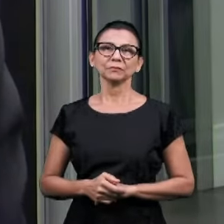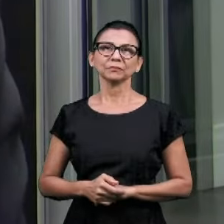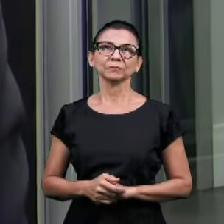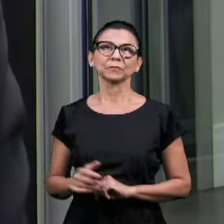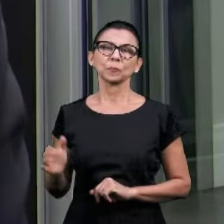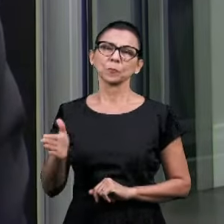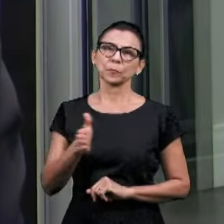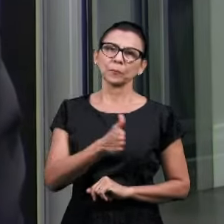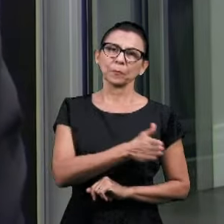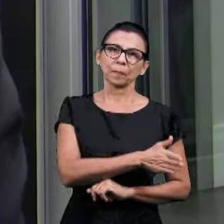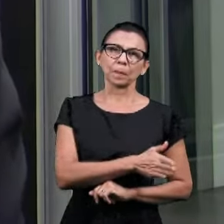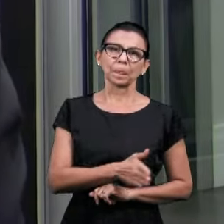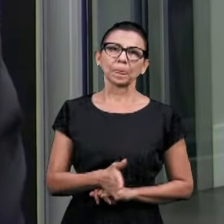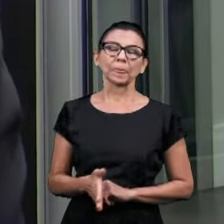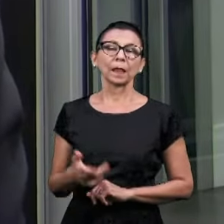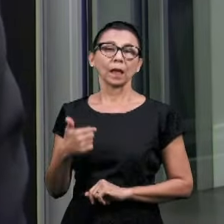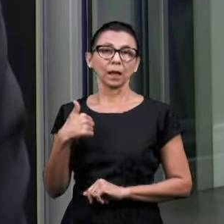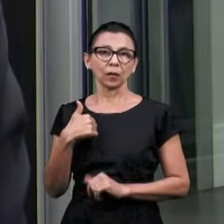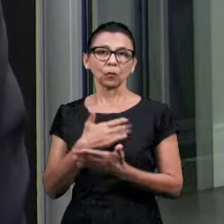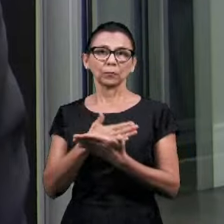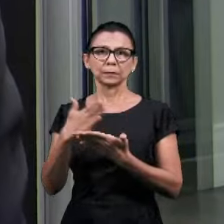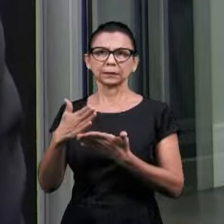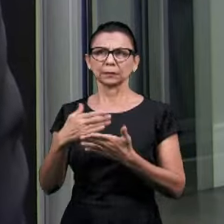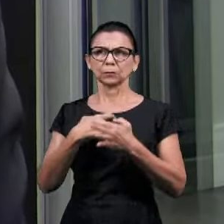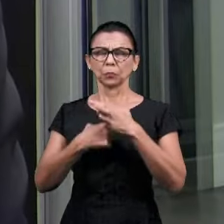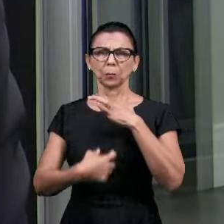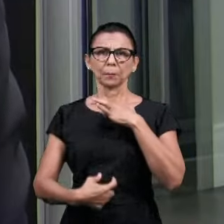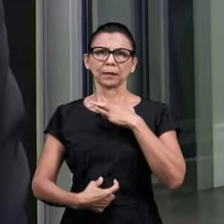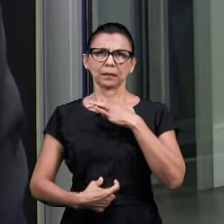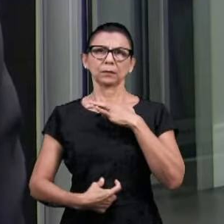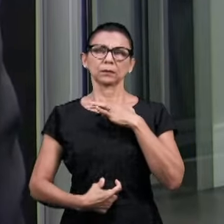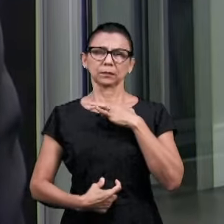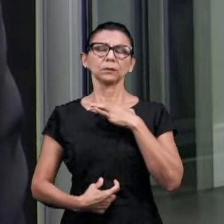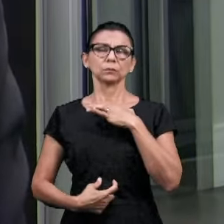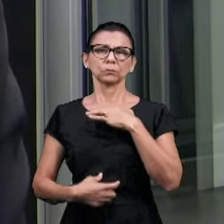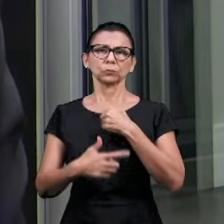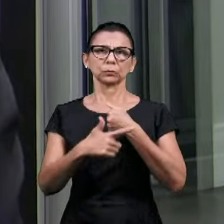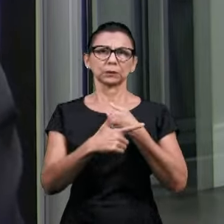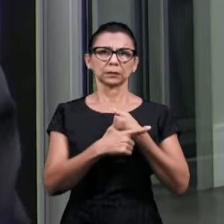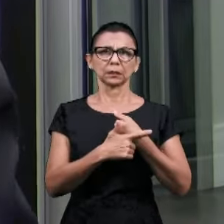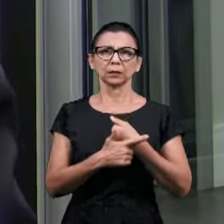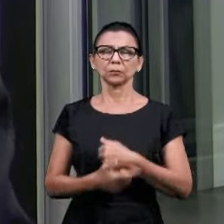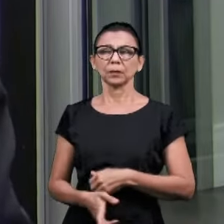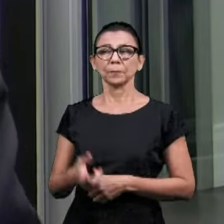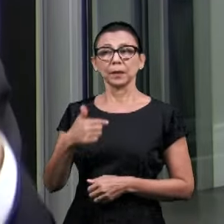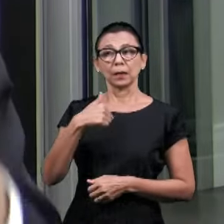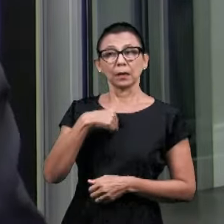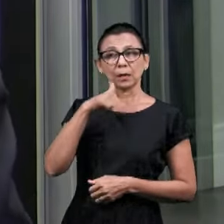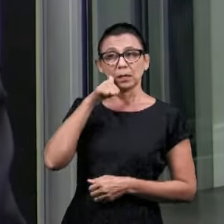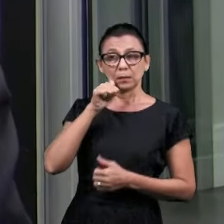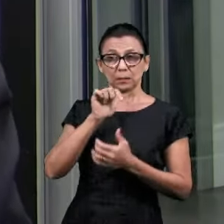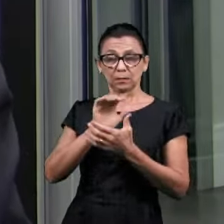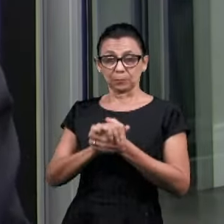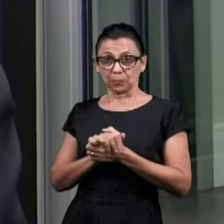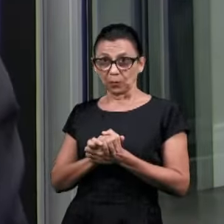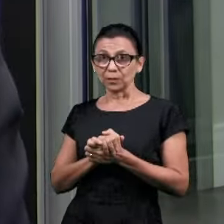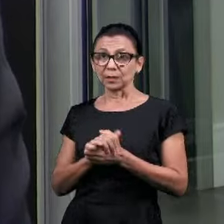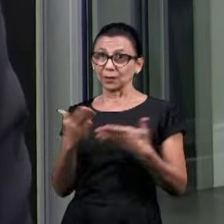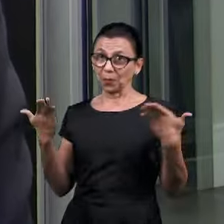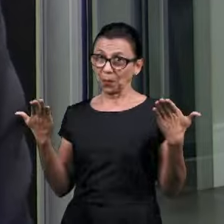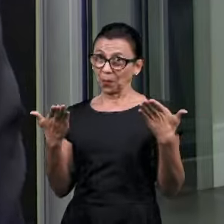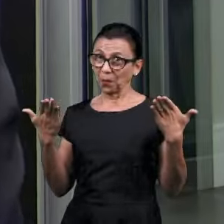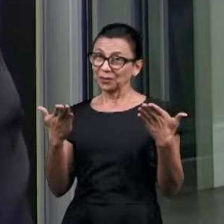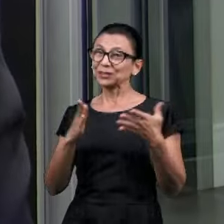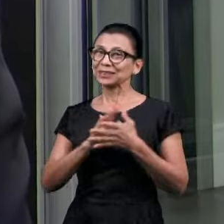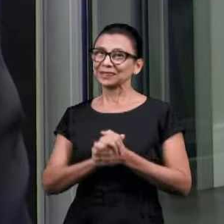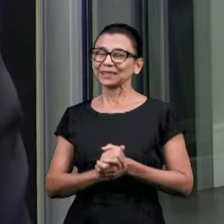comecei como obreiro na Igreja da Glória. Nós começamos a namorar, eu e a minha esposa hoje, né?